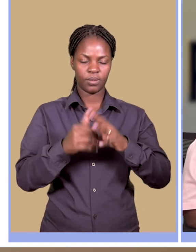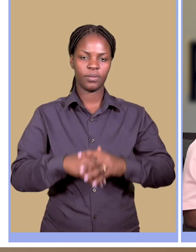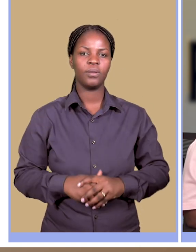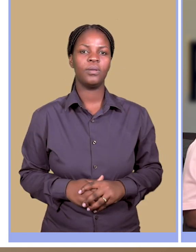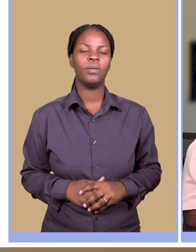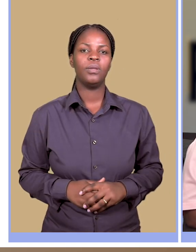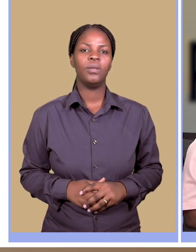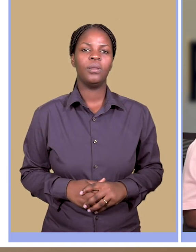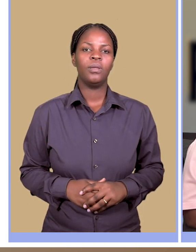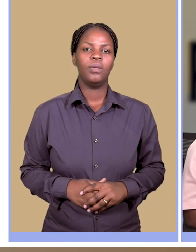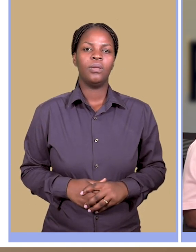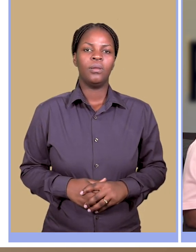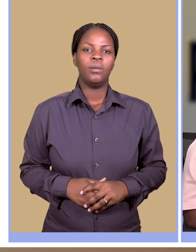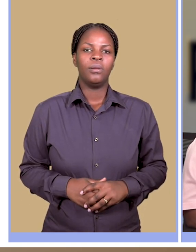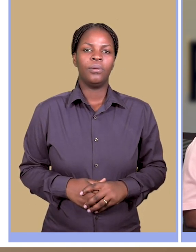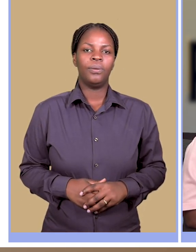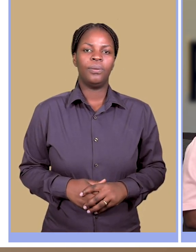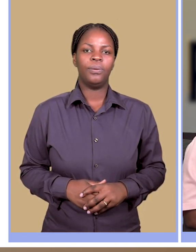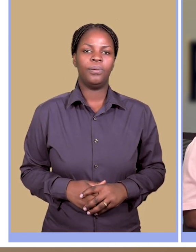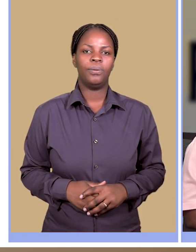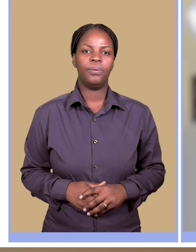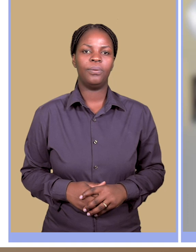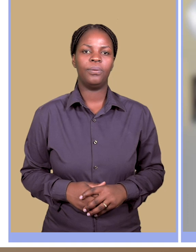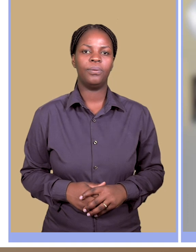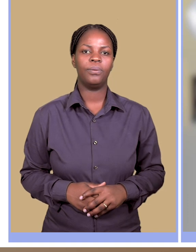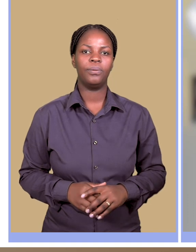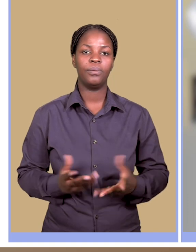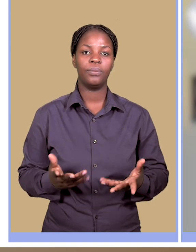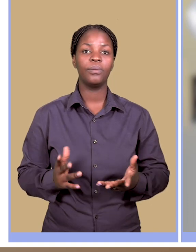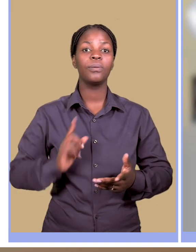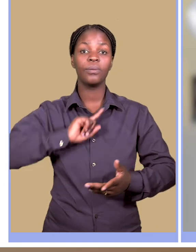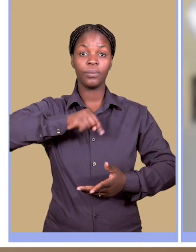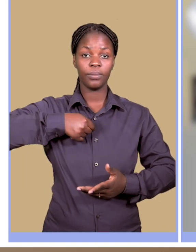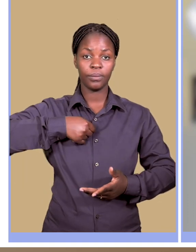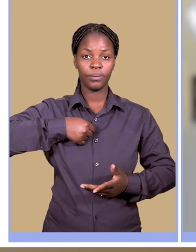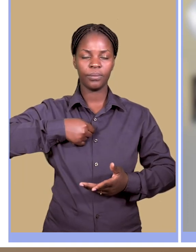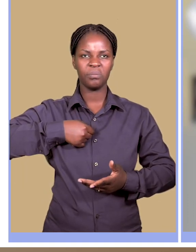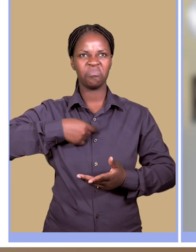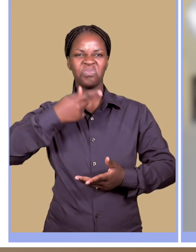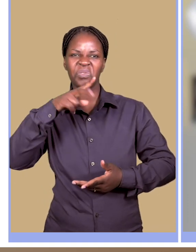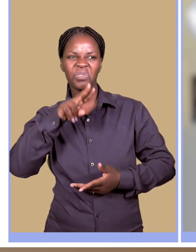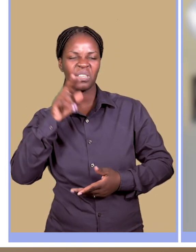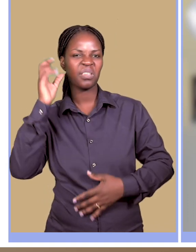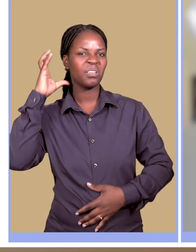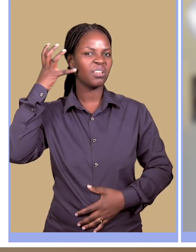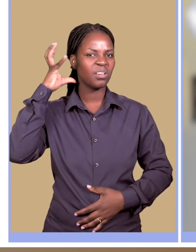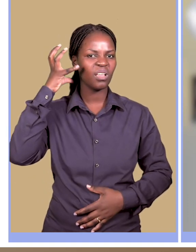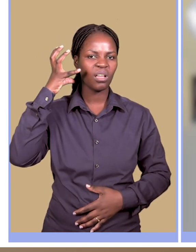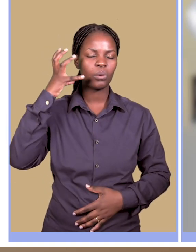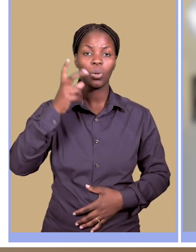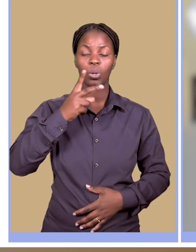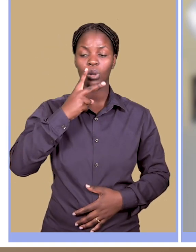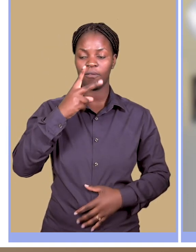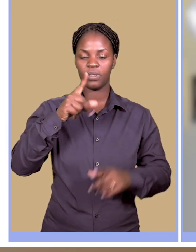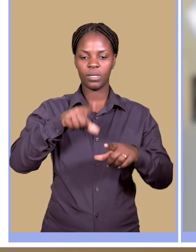Os nossos órgãos de comunicação, não é? Não olham para esta vertente de pegar